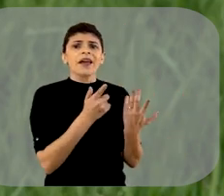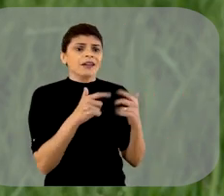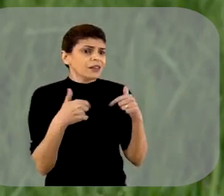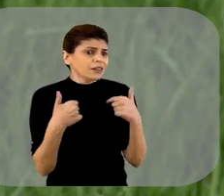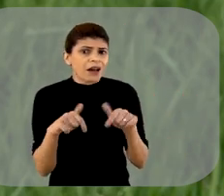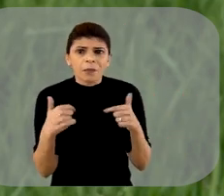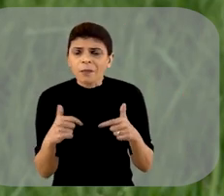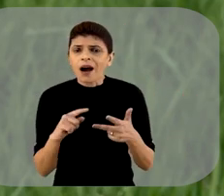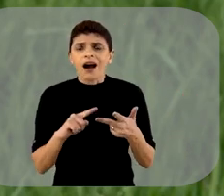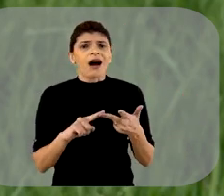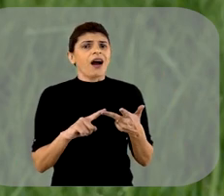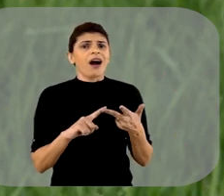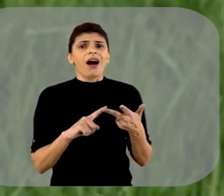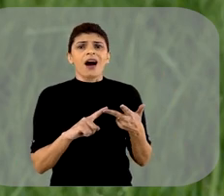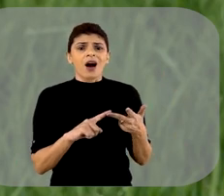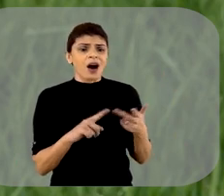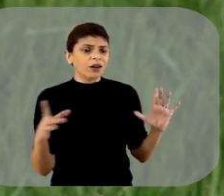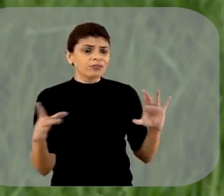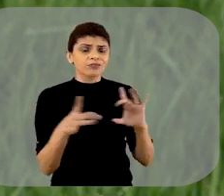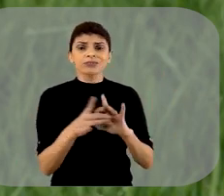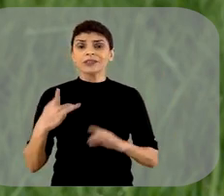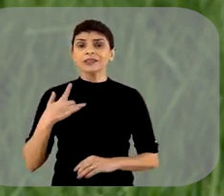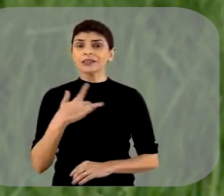o trabalho em relação